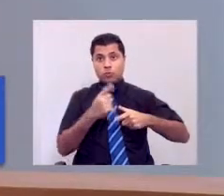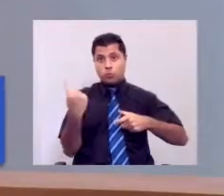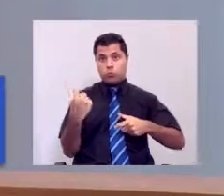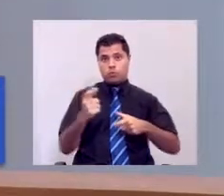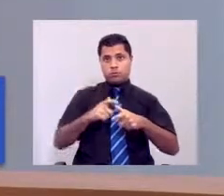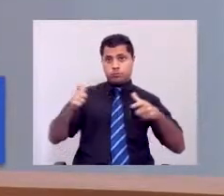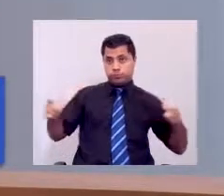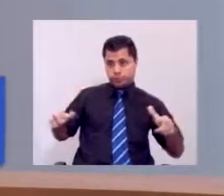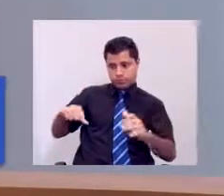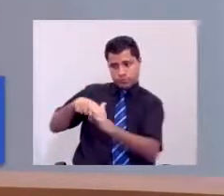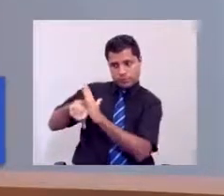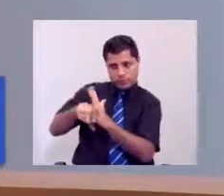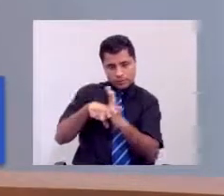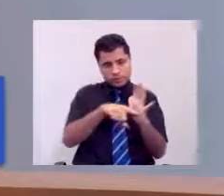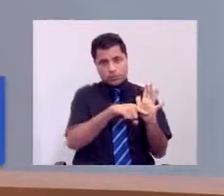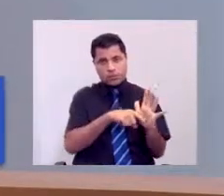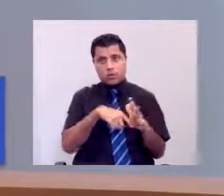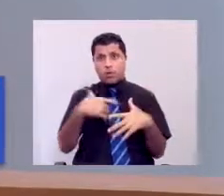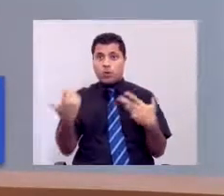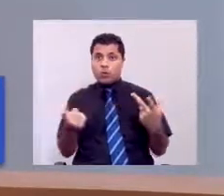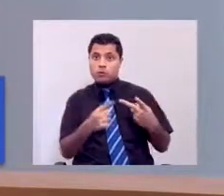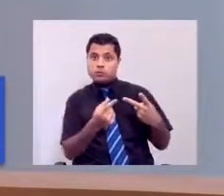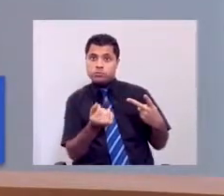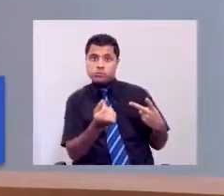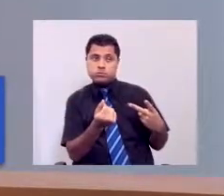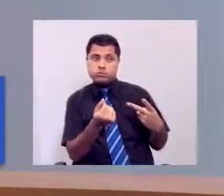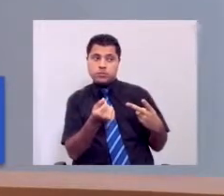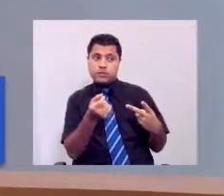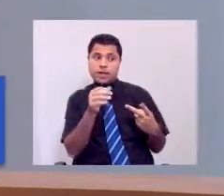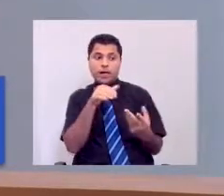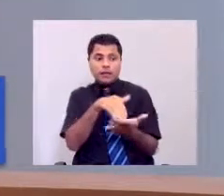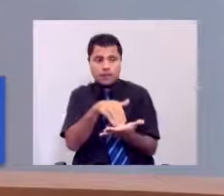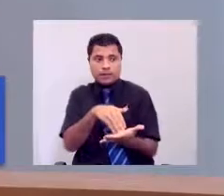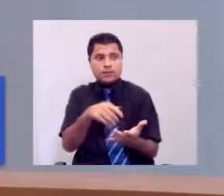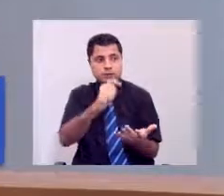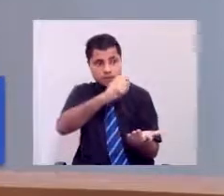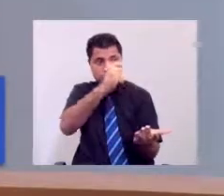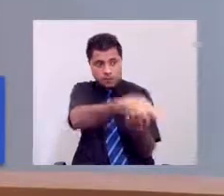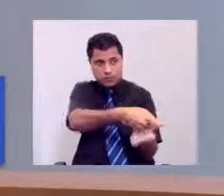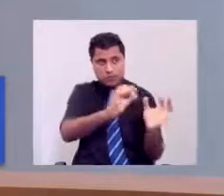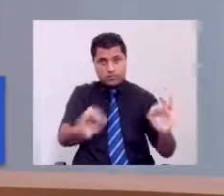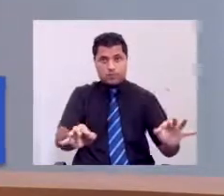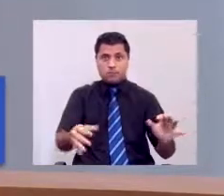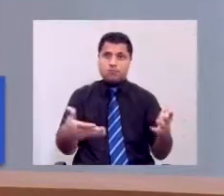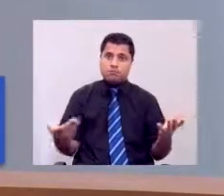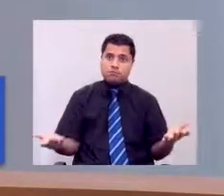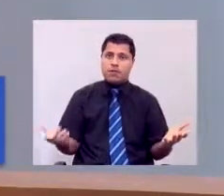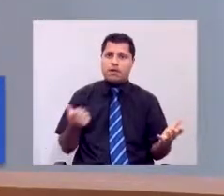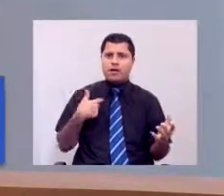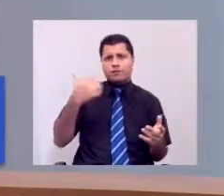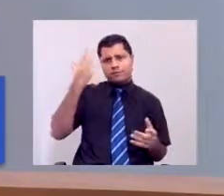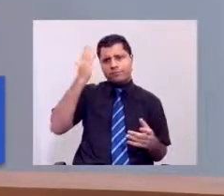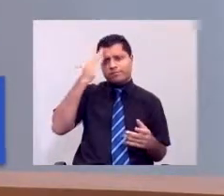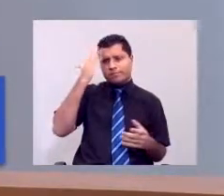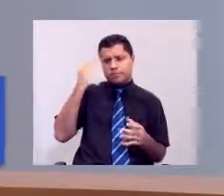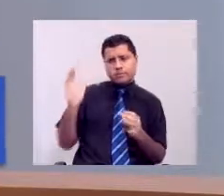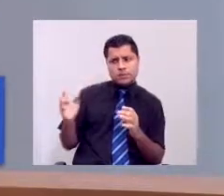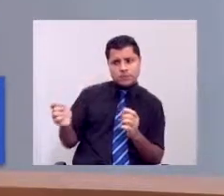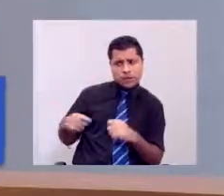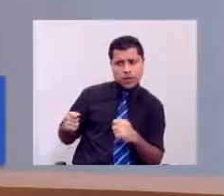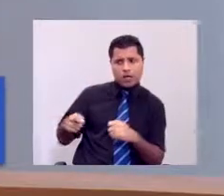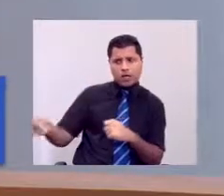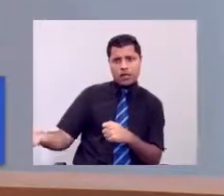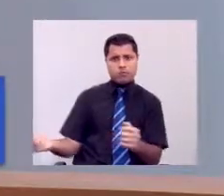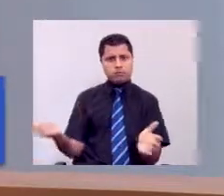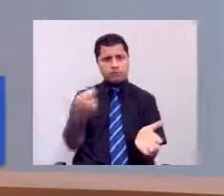esse empréstimo ou uma garantia real. Eu até acreditei que o hospital tivesse essa garantia real, bens para